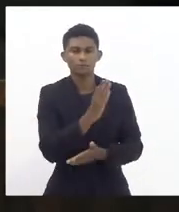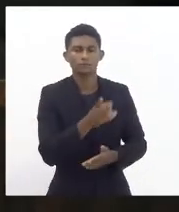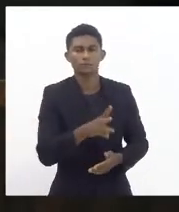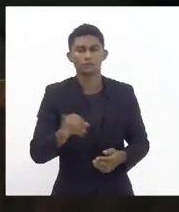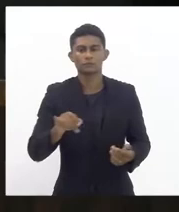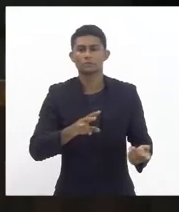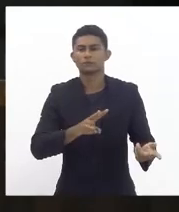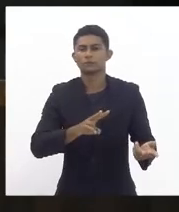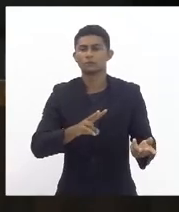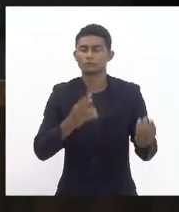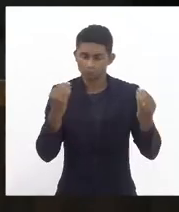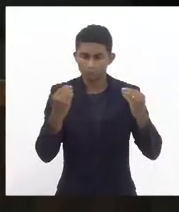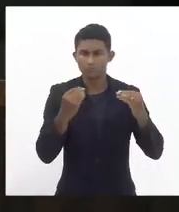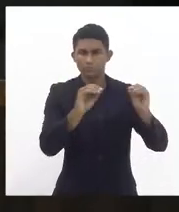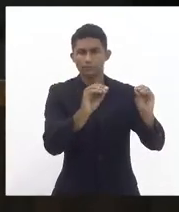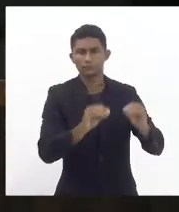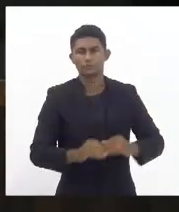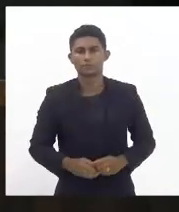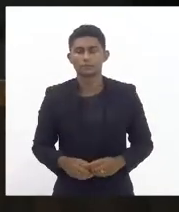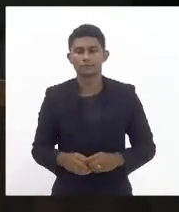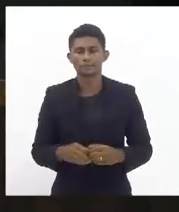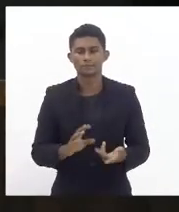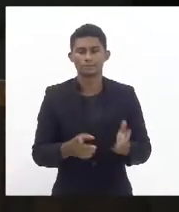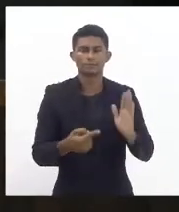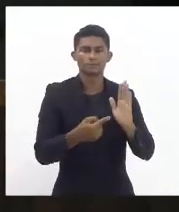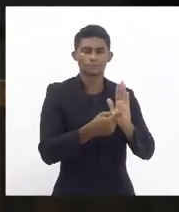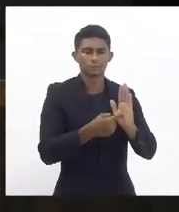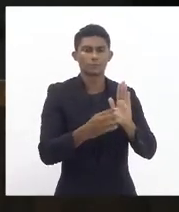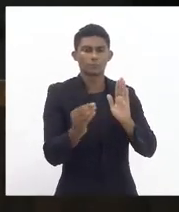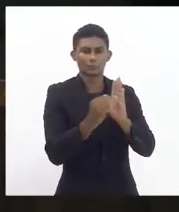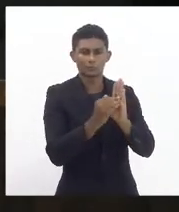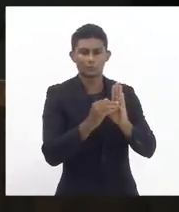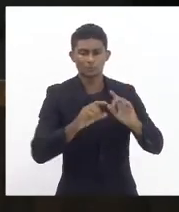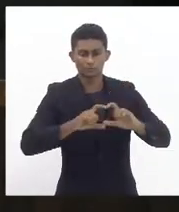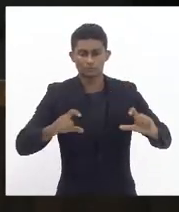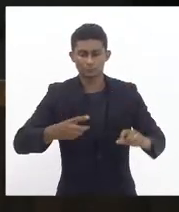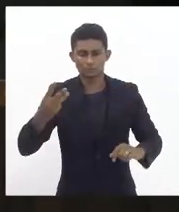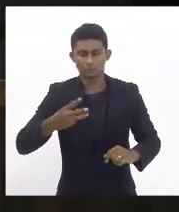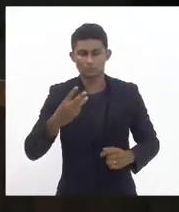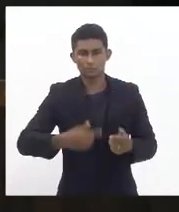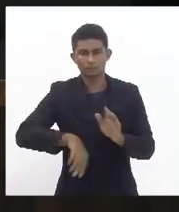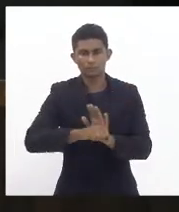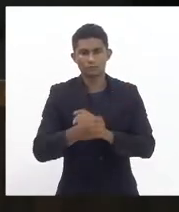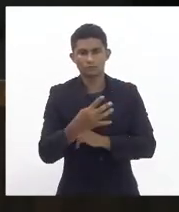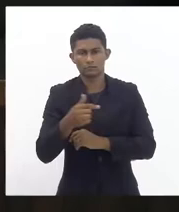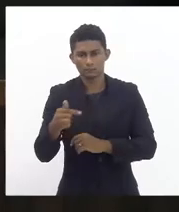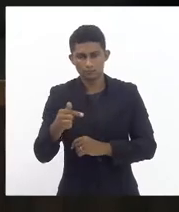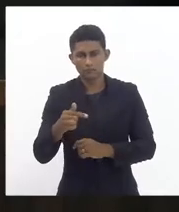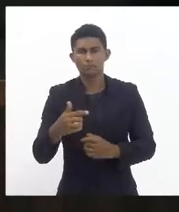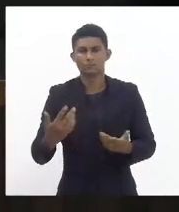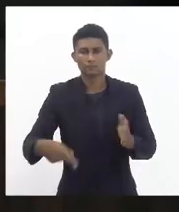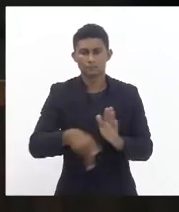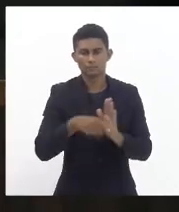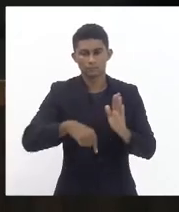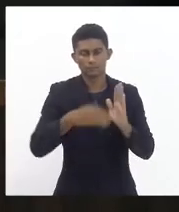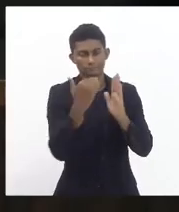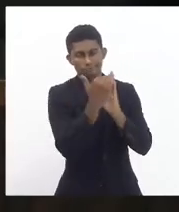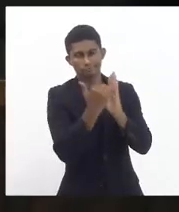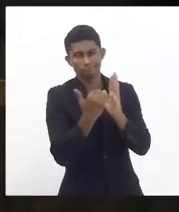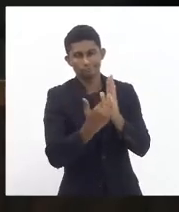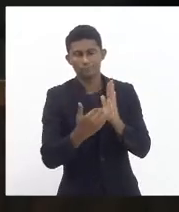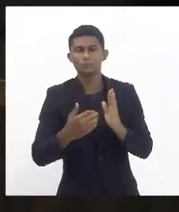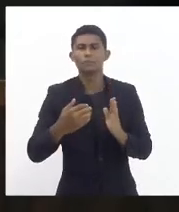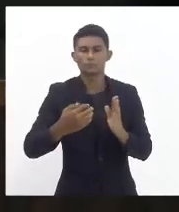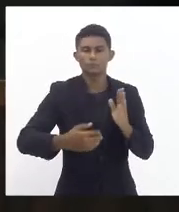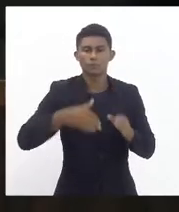aprovado vai a publicação original do dia de acordo com o parágrafo terceiro do artigo 47 do Regimento Interno em tramitação ordinária em